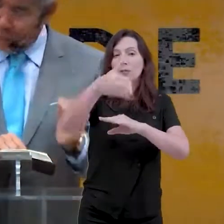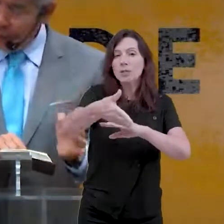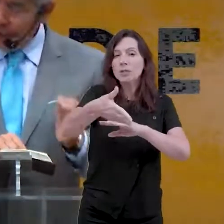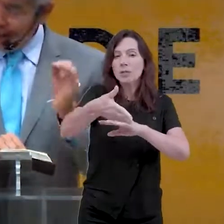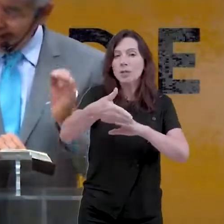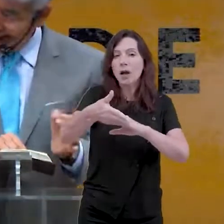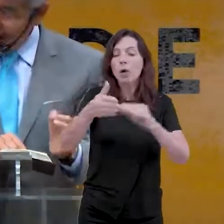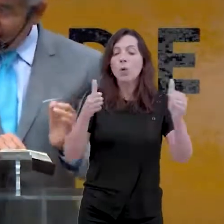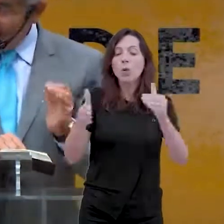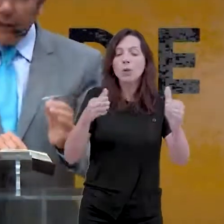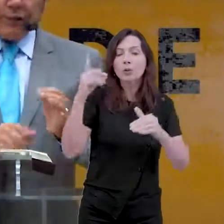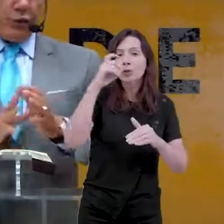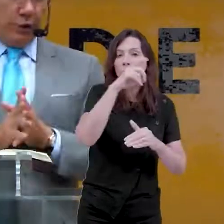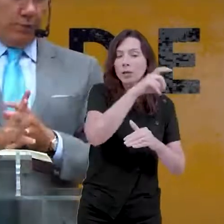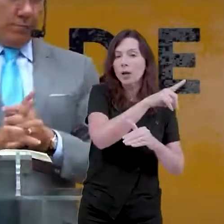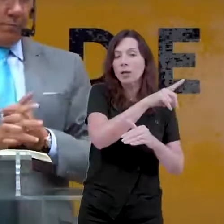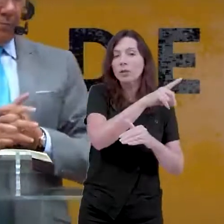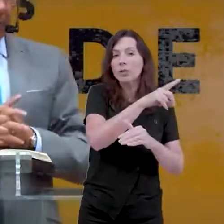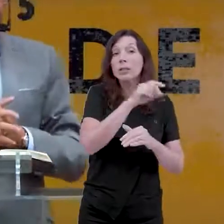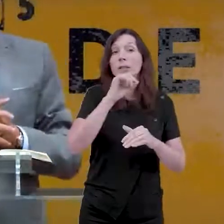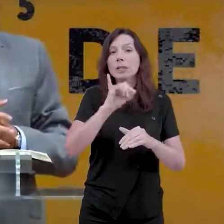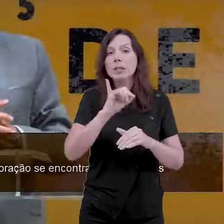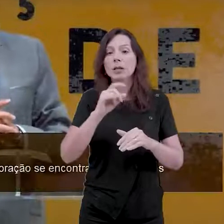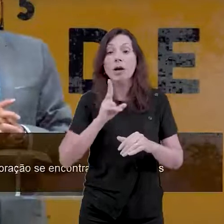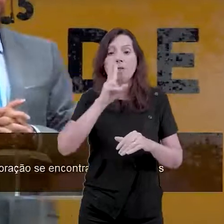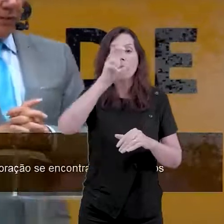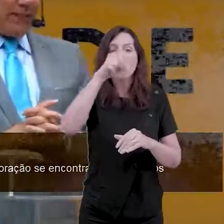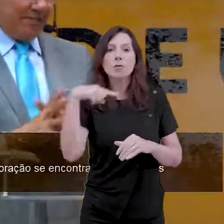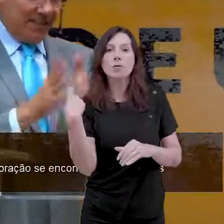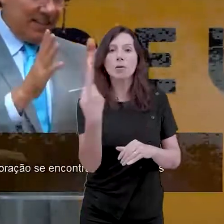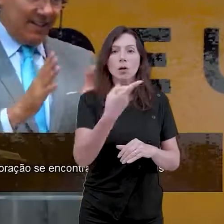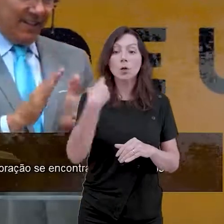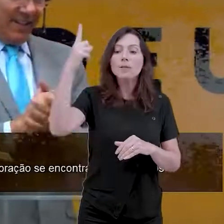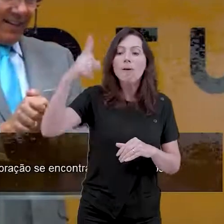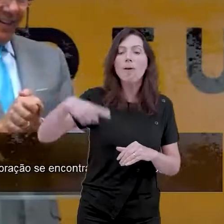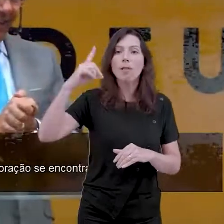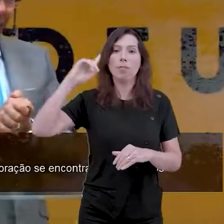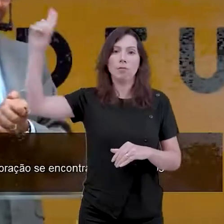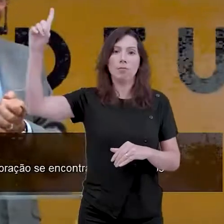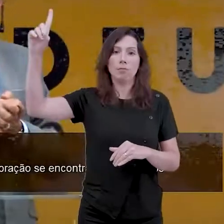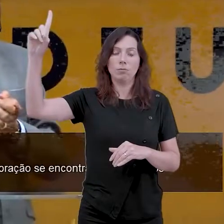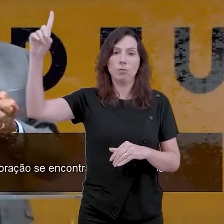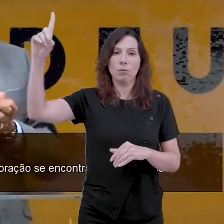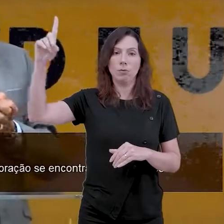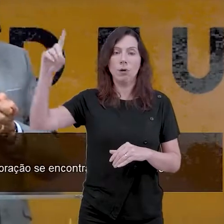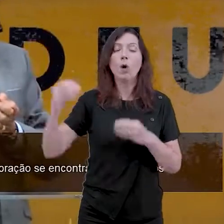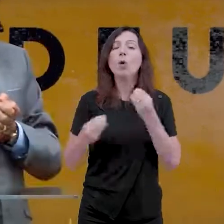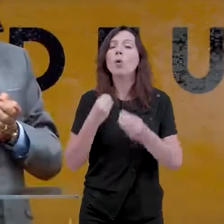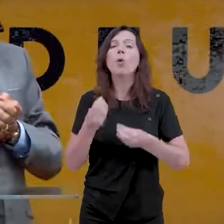cuja força está em ti. Como é que você atravessa os dramas da